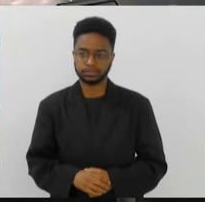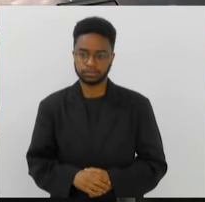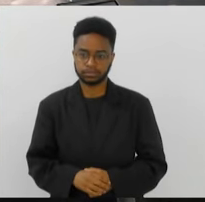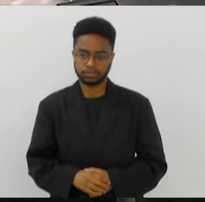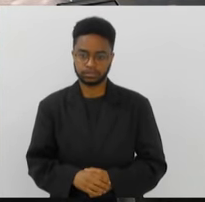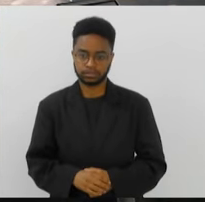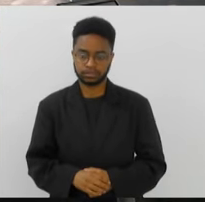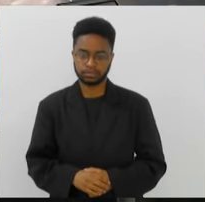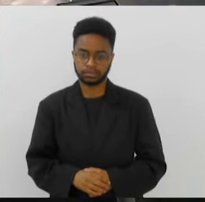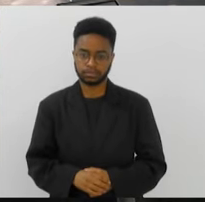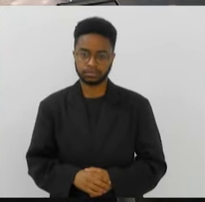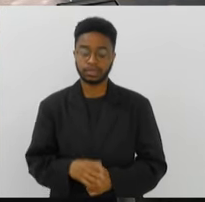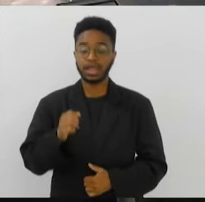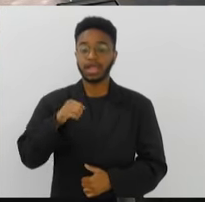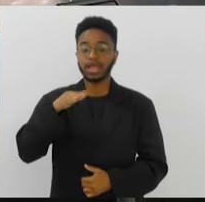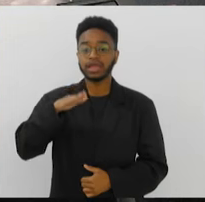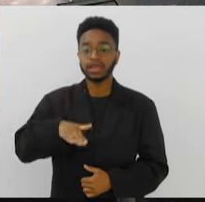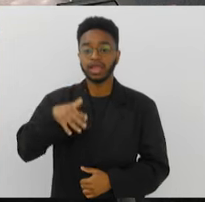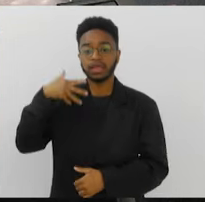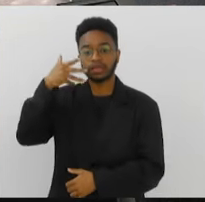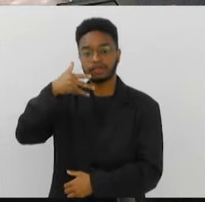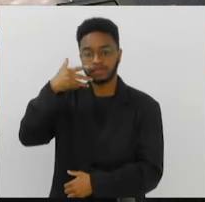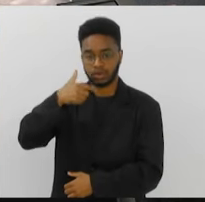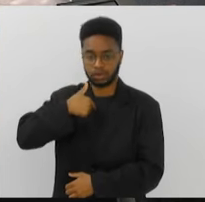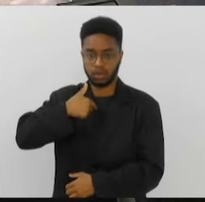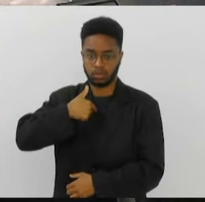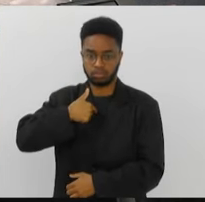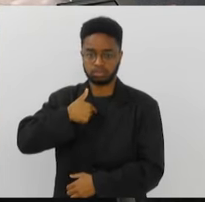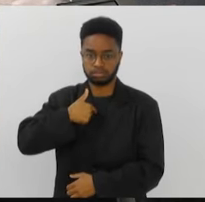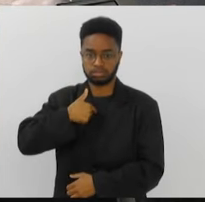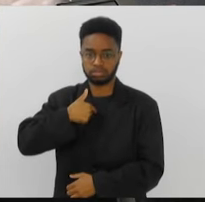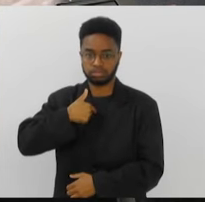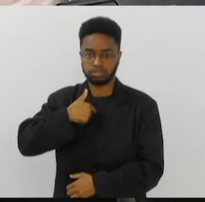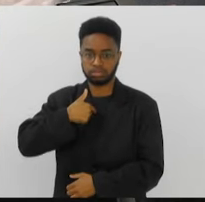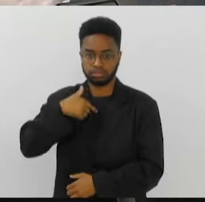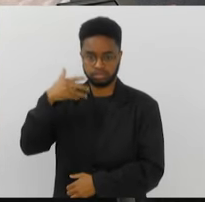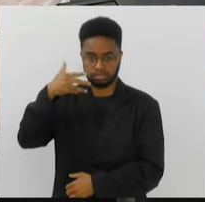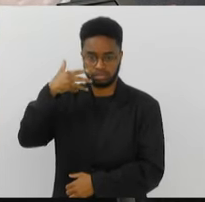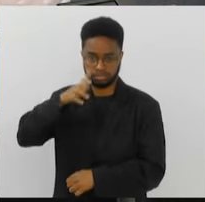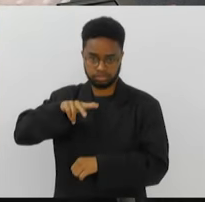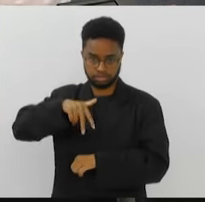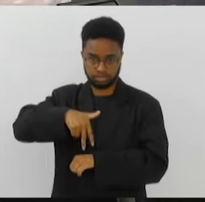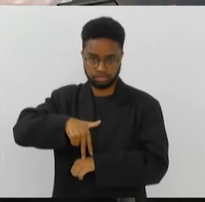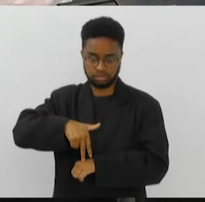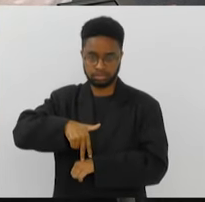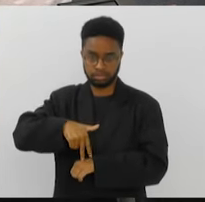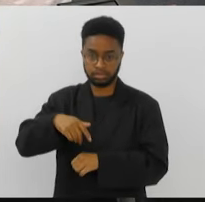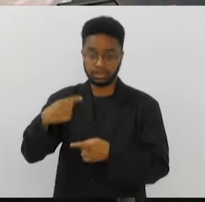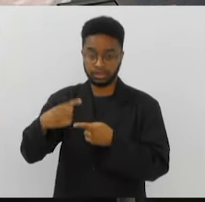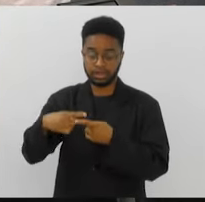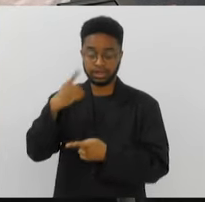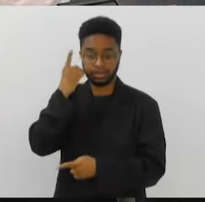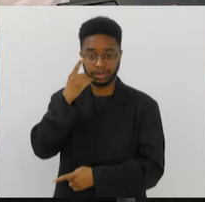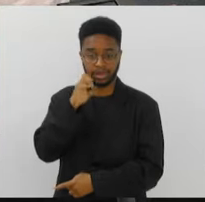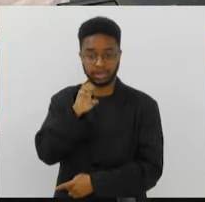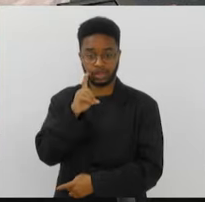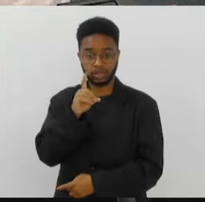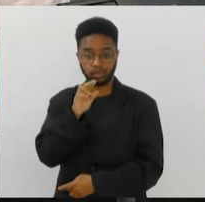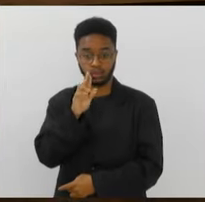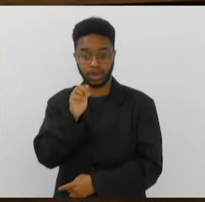fez uso da palavra fui eu. O deputado Eduardo Cavalieri, ele